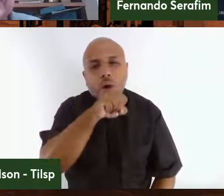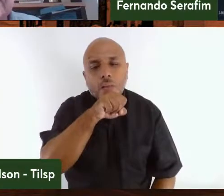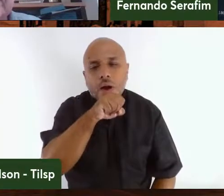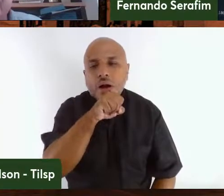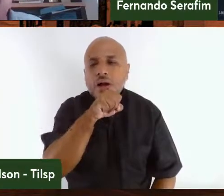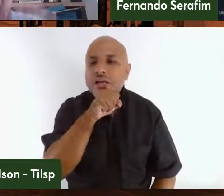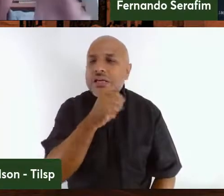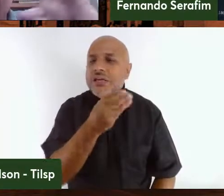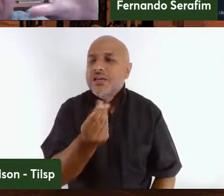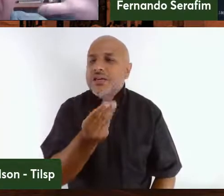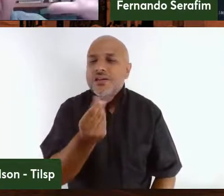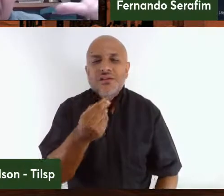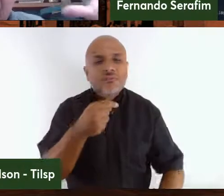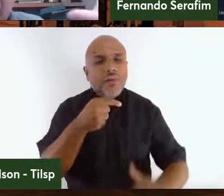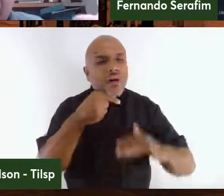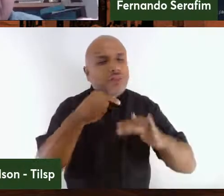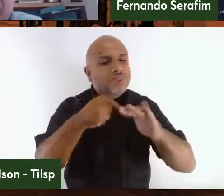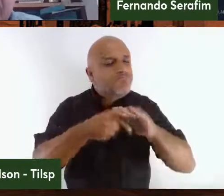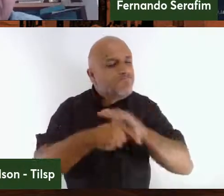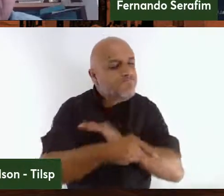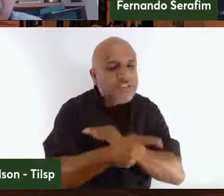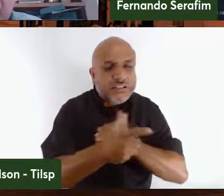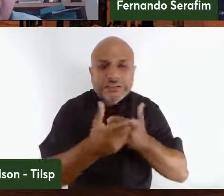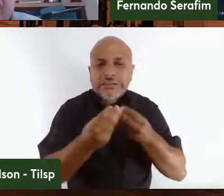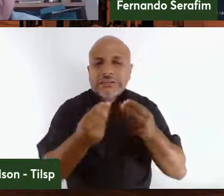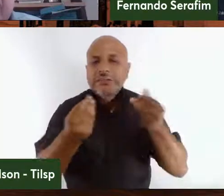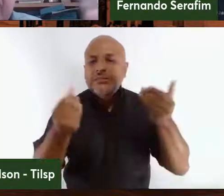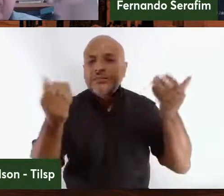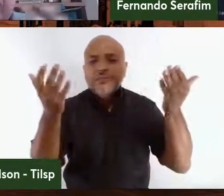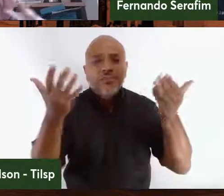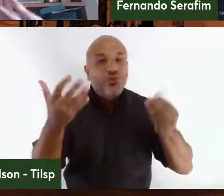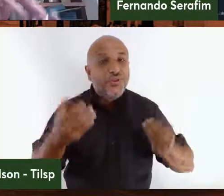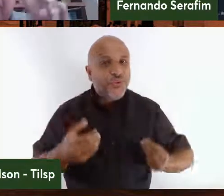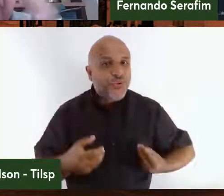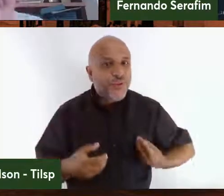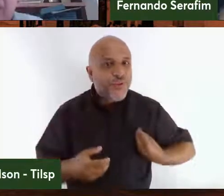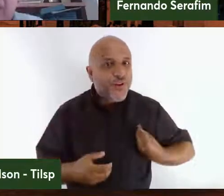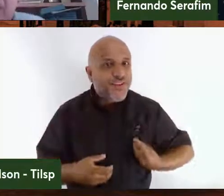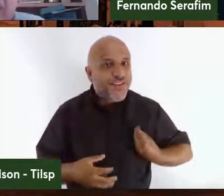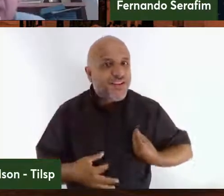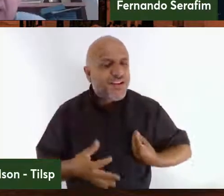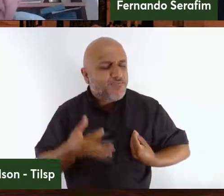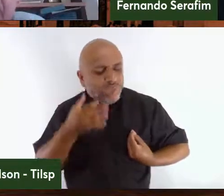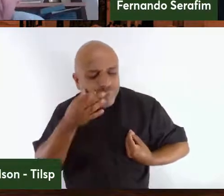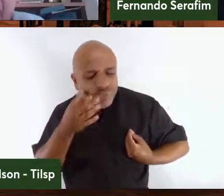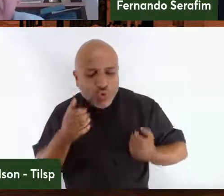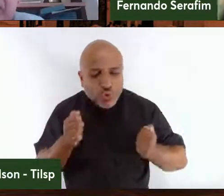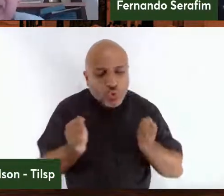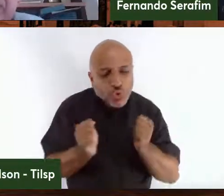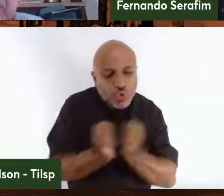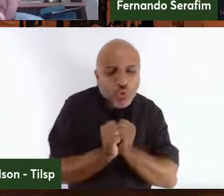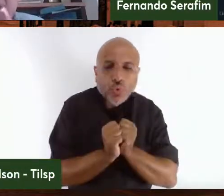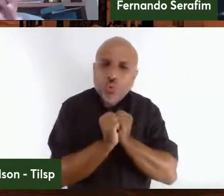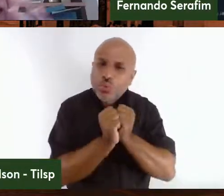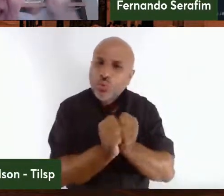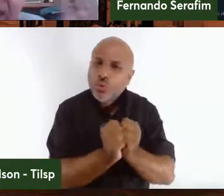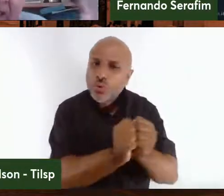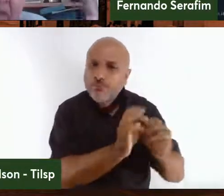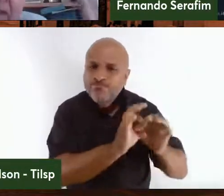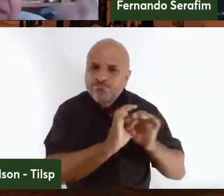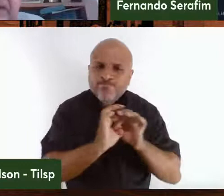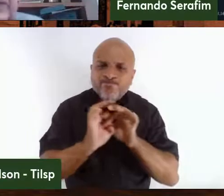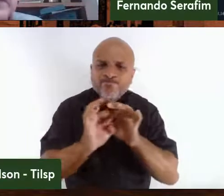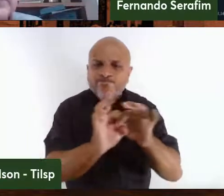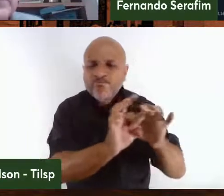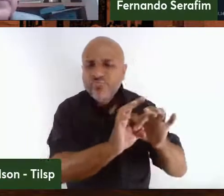vamos dizer, mercurial, sabe? Uma mãe muito presente, muito, né, ao mesmo tempo solar